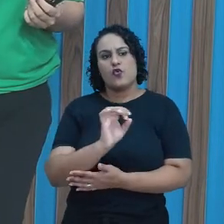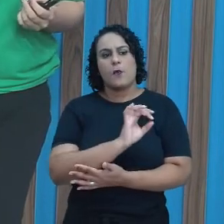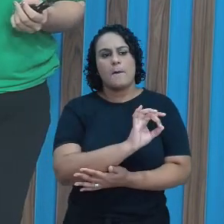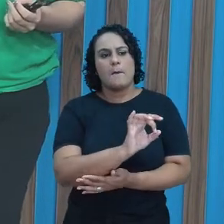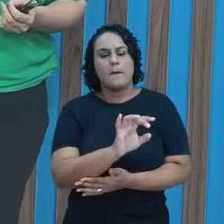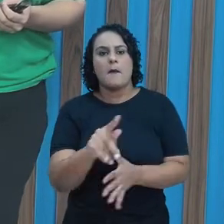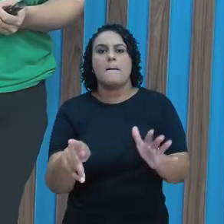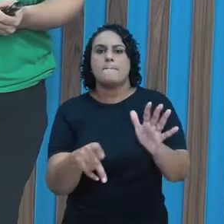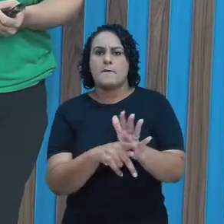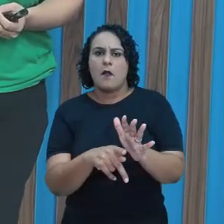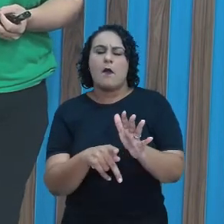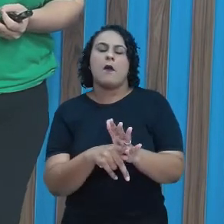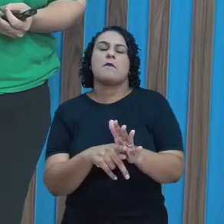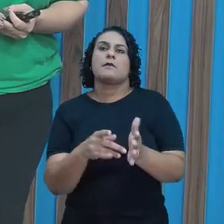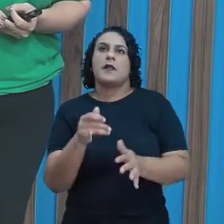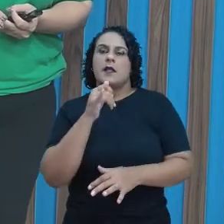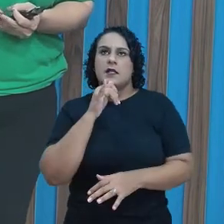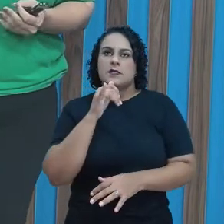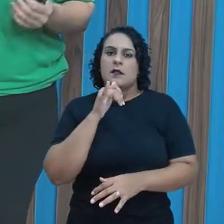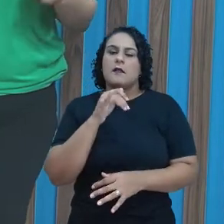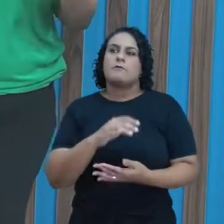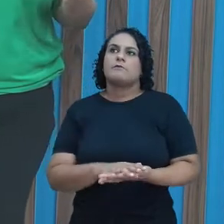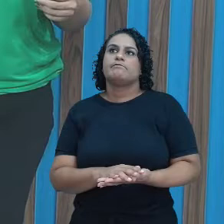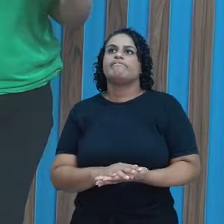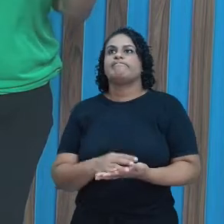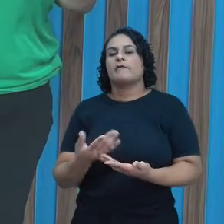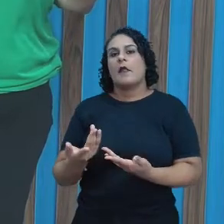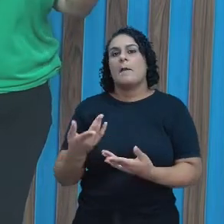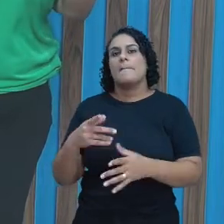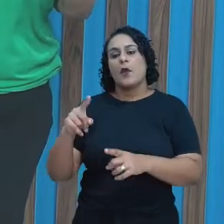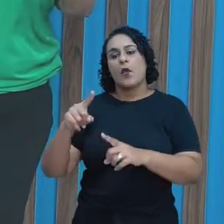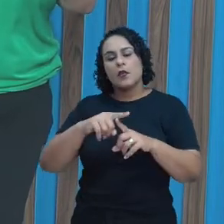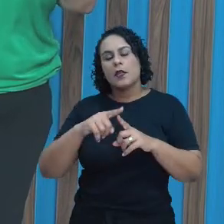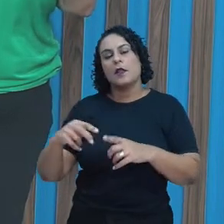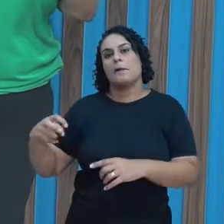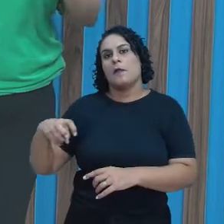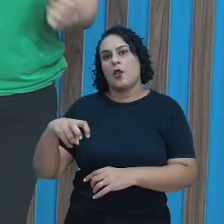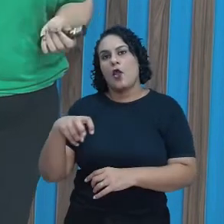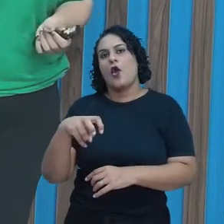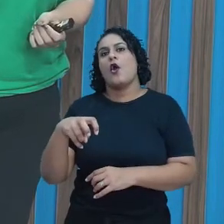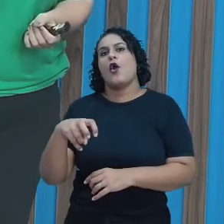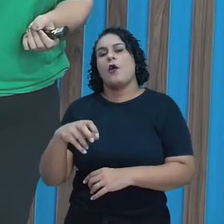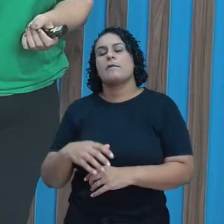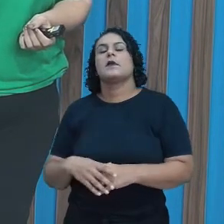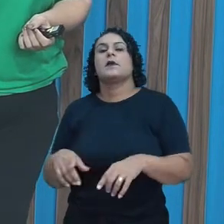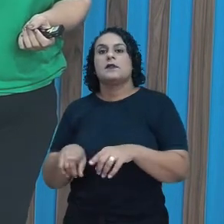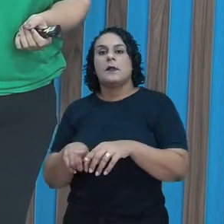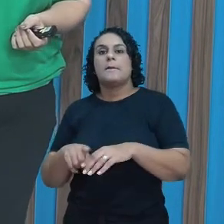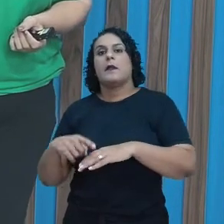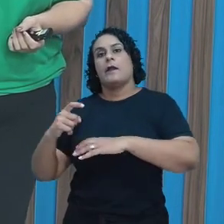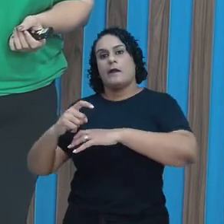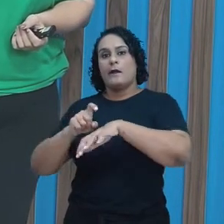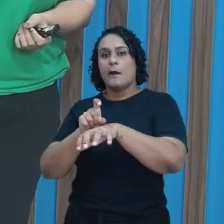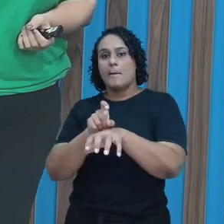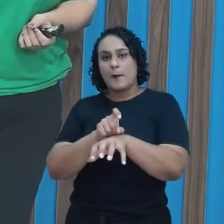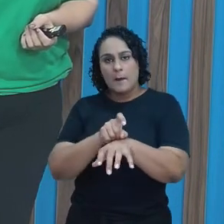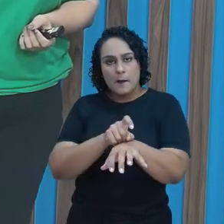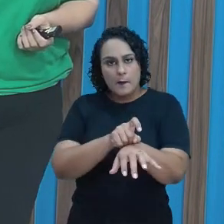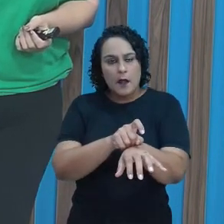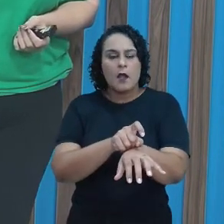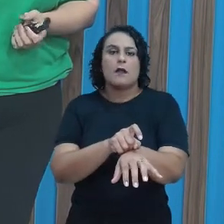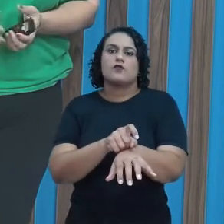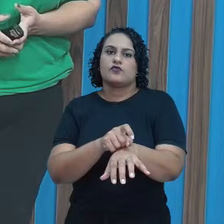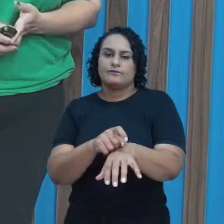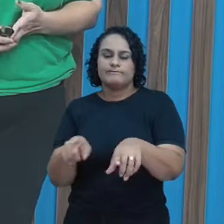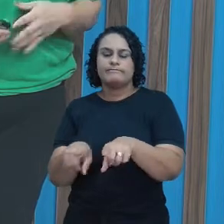mas para determinados tipos de cobra. Então, se der também levar o escorpiãozinho que lhe picou, tá certo? Então, preste atenção